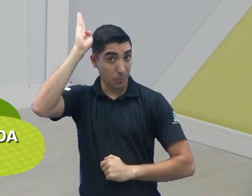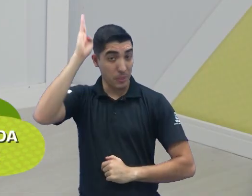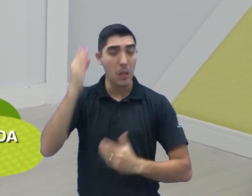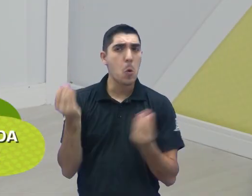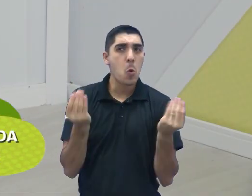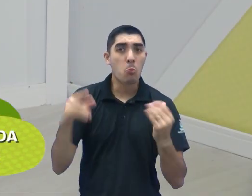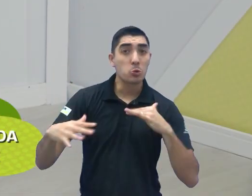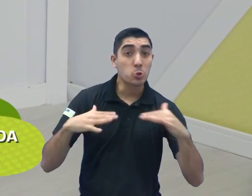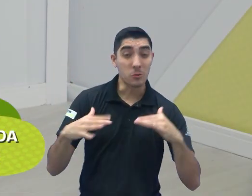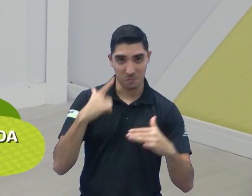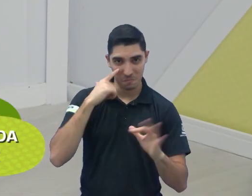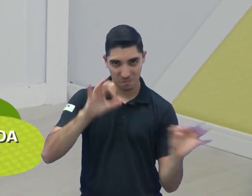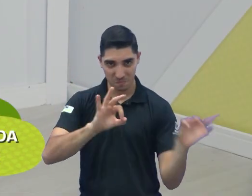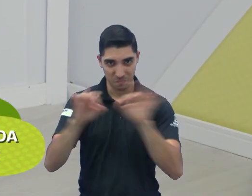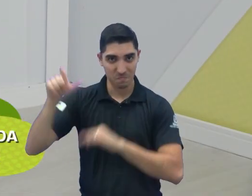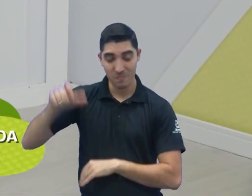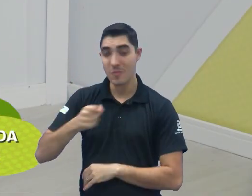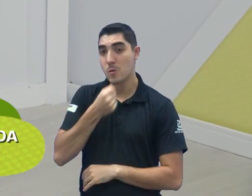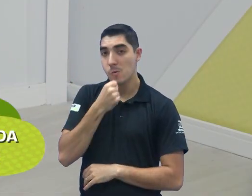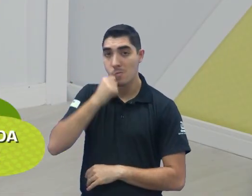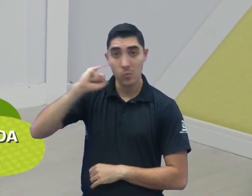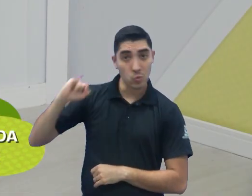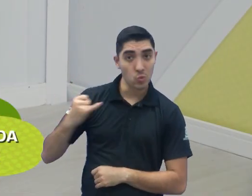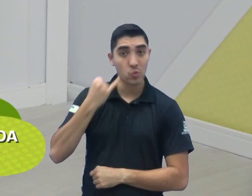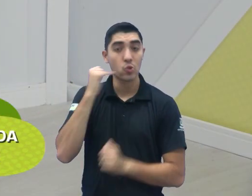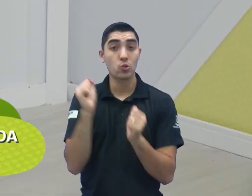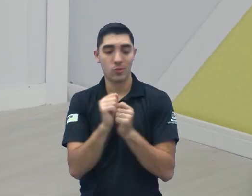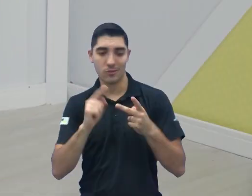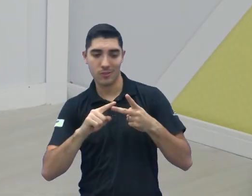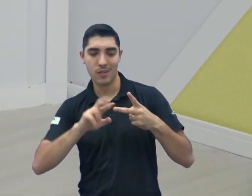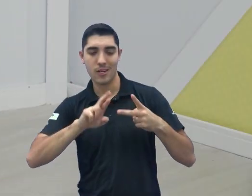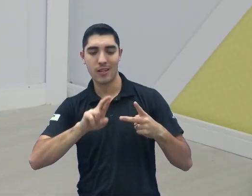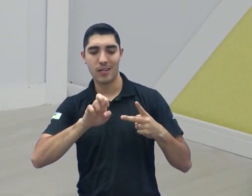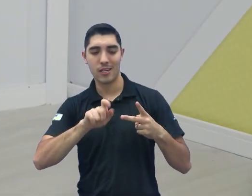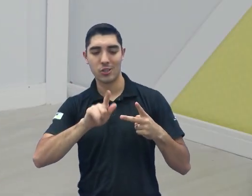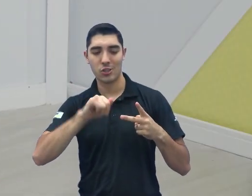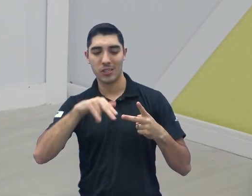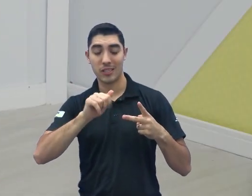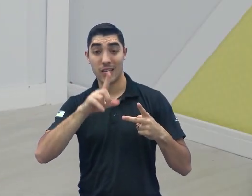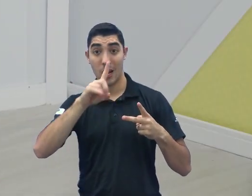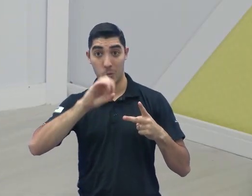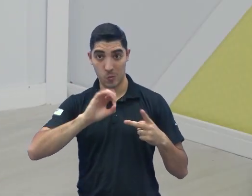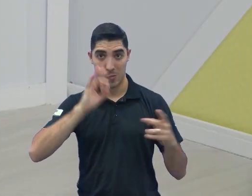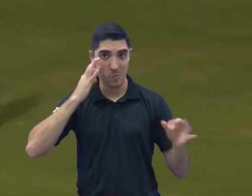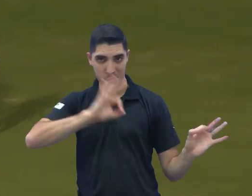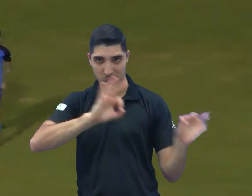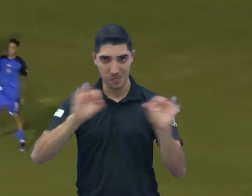do João Delfino com as imagens do Reginaldo Casulo. Solta, Matheus!